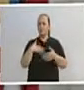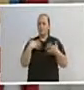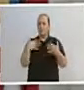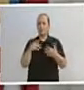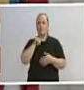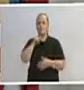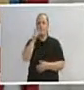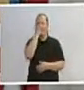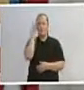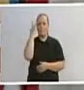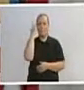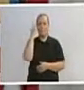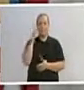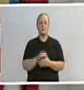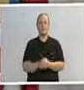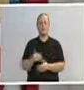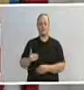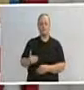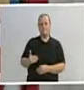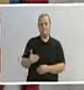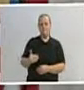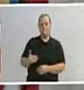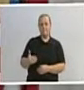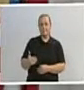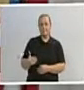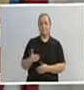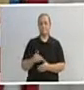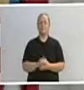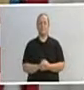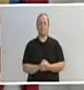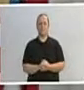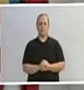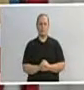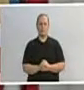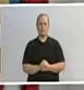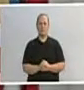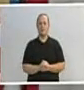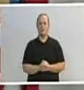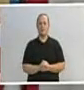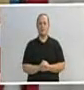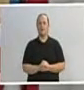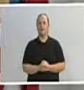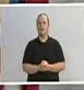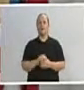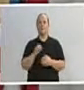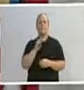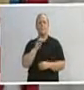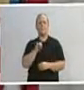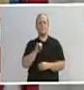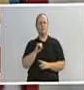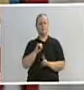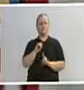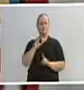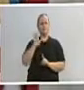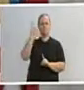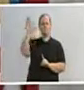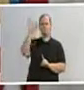gente, nos últimos tempos, as falas do mais alto representante da Igreja